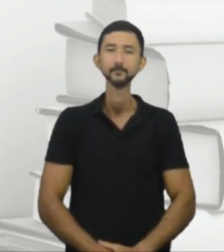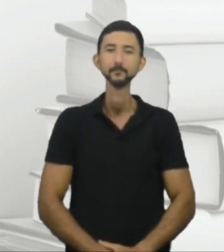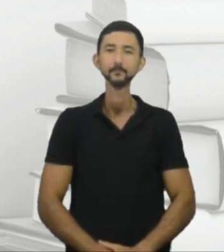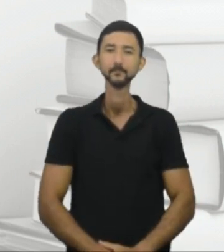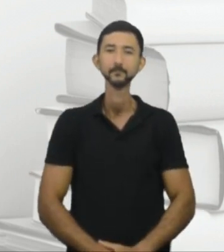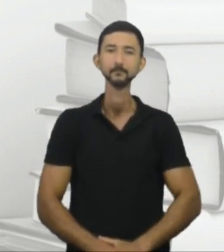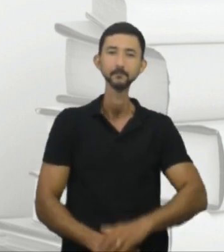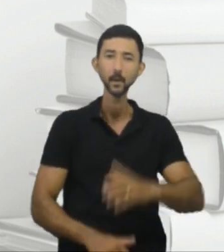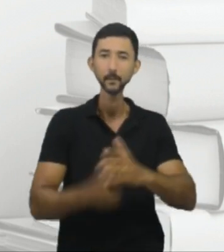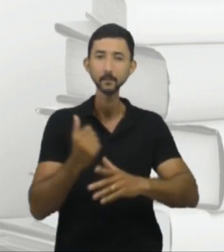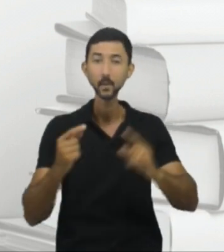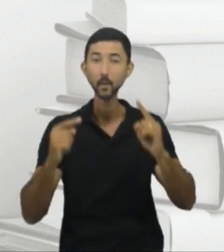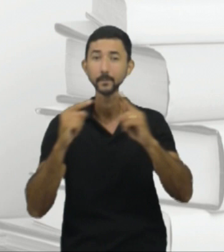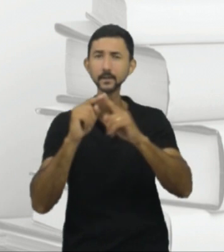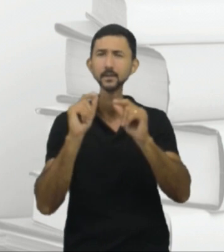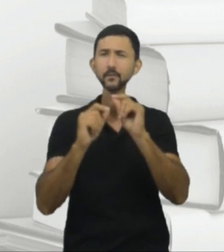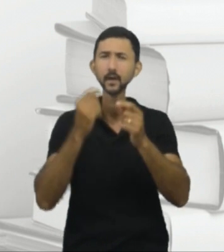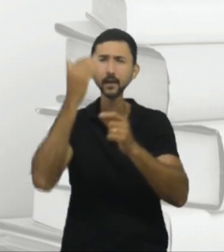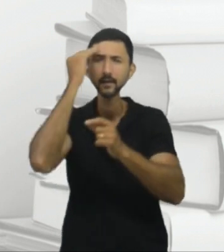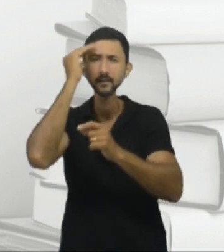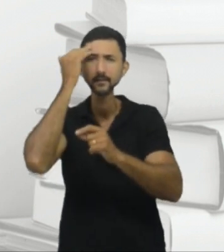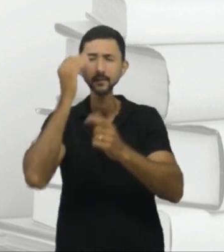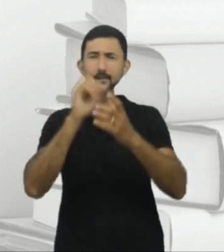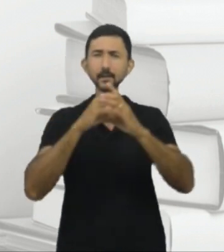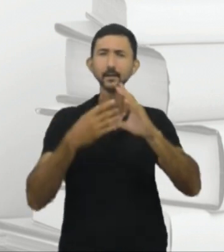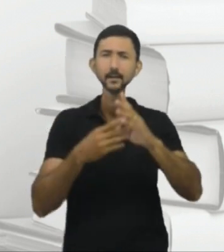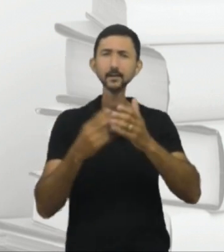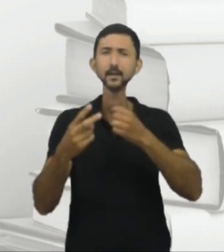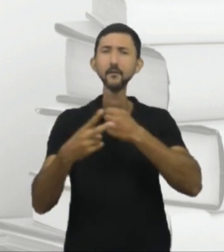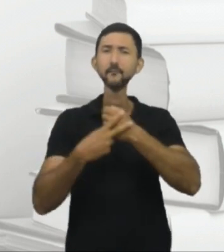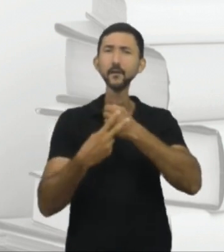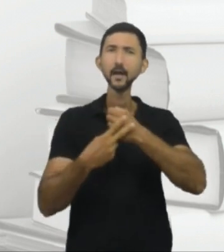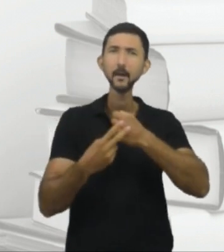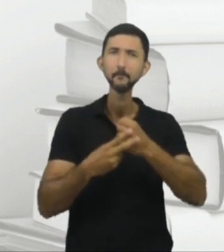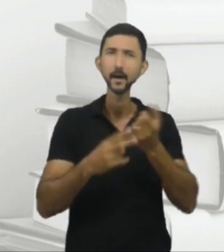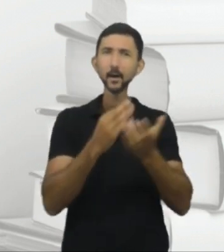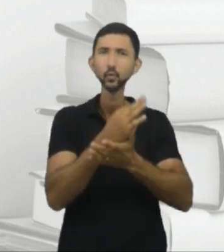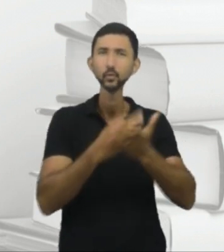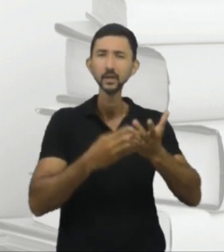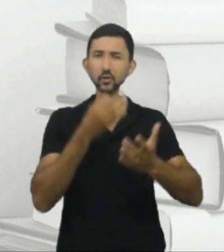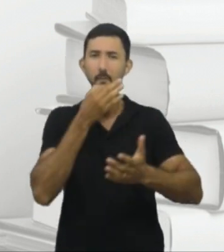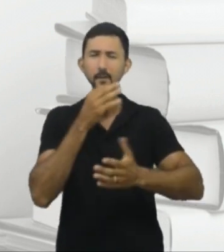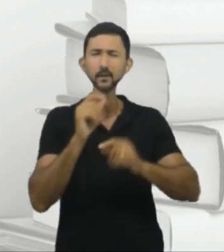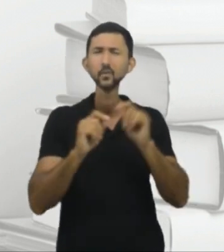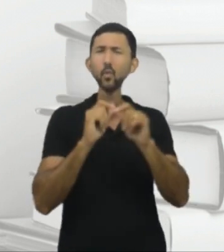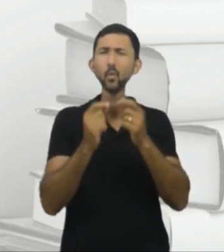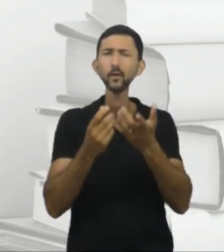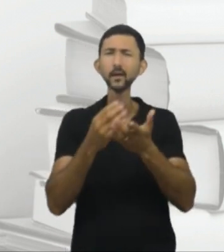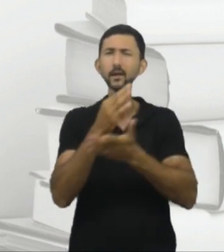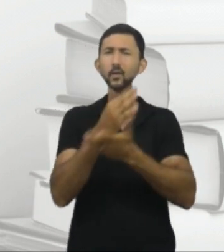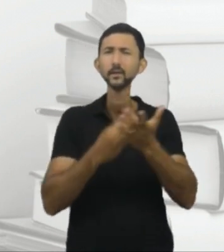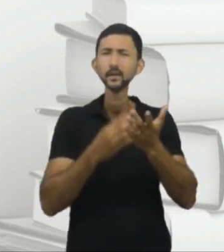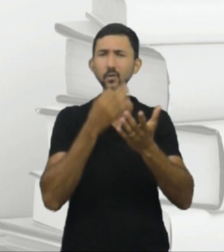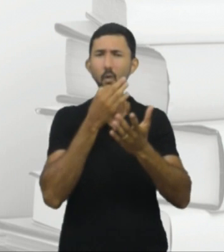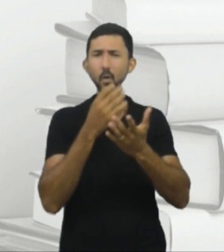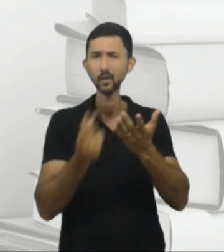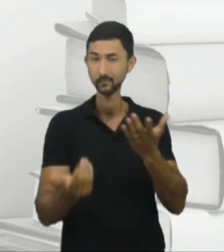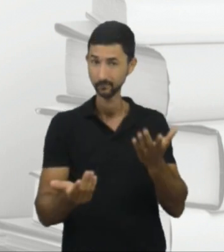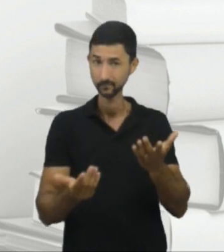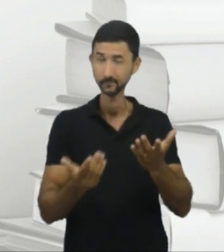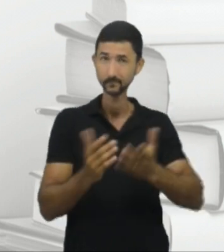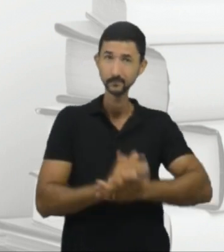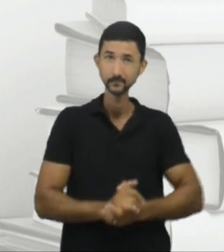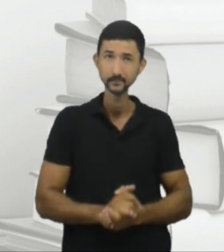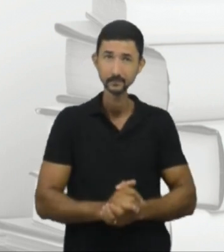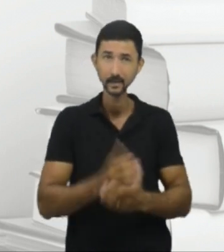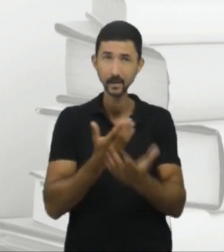nosso hoje vai ser compreender os aspectos verbais dos textos opinativos. O que é um texto opinativo?